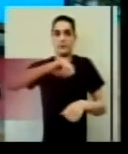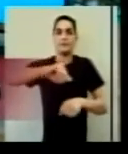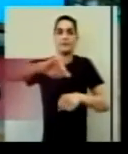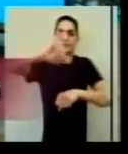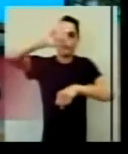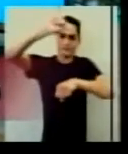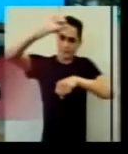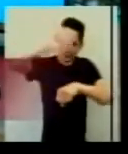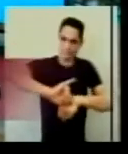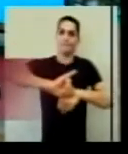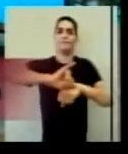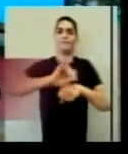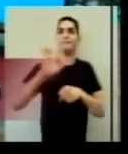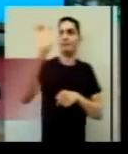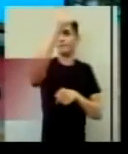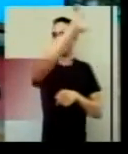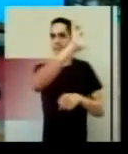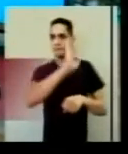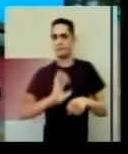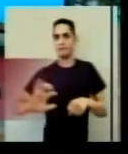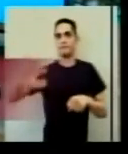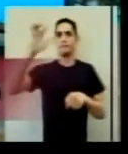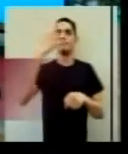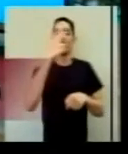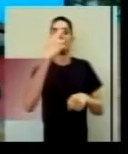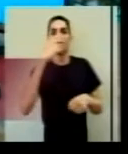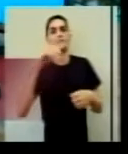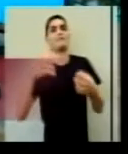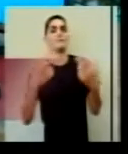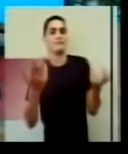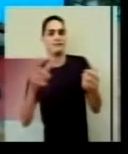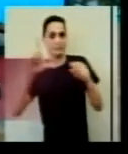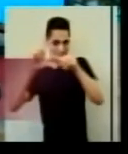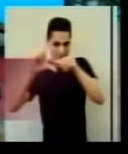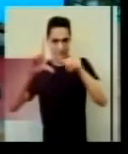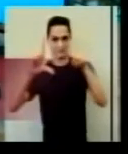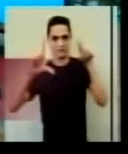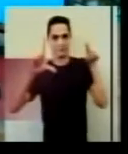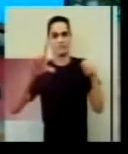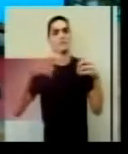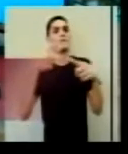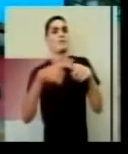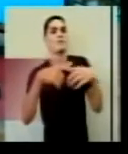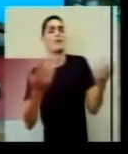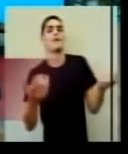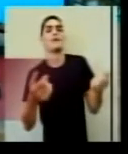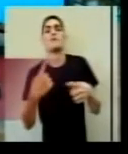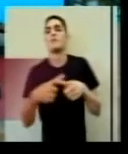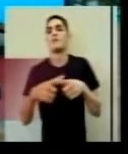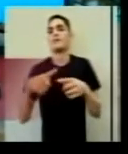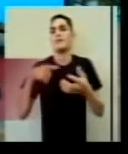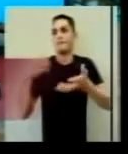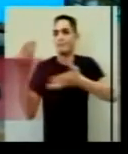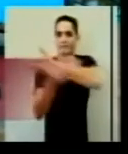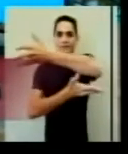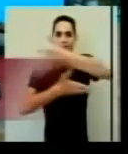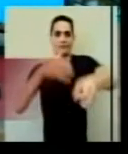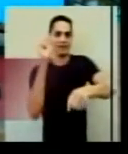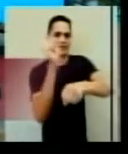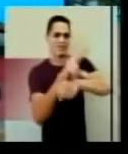cidades. Ou seja, ela é um centro de região aonde me espantaria muito que essa curva não fosse muito